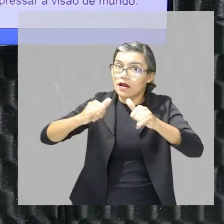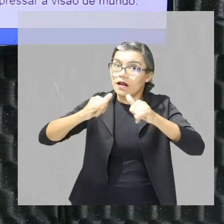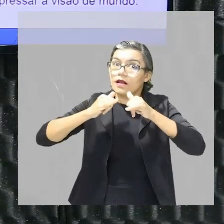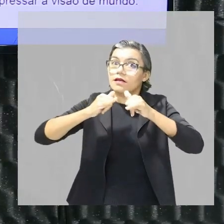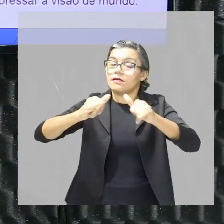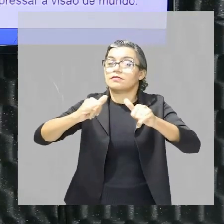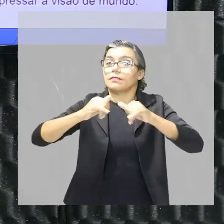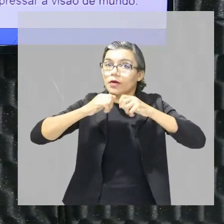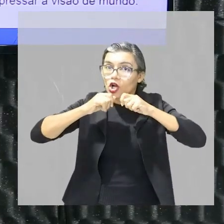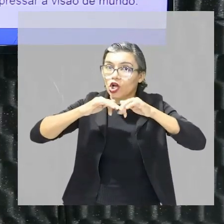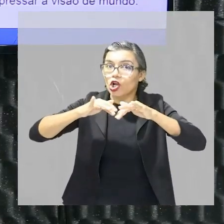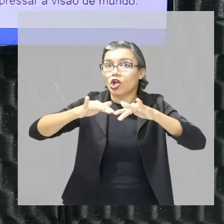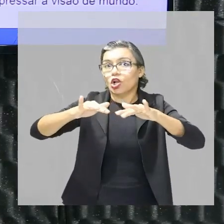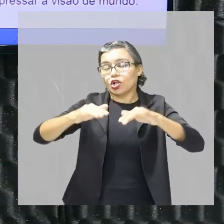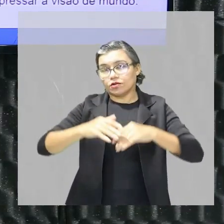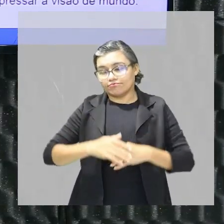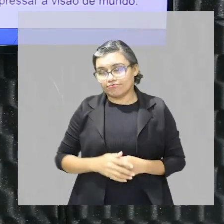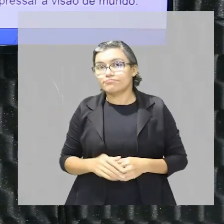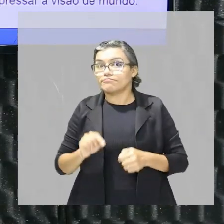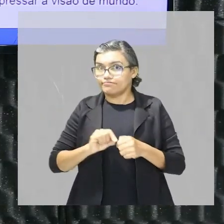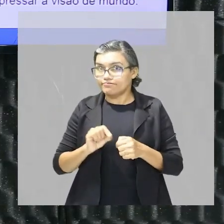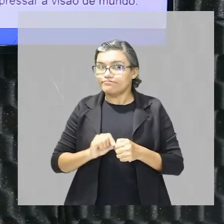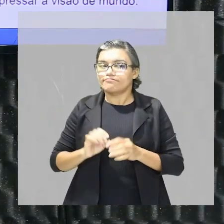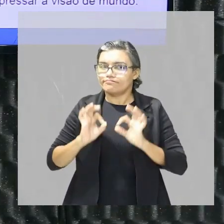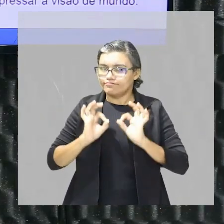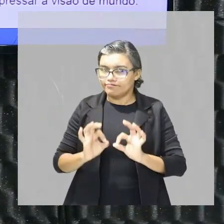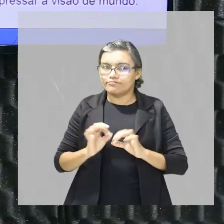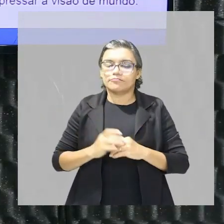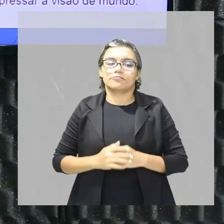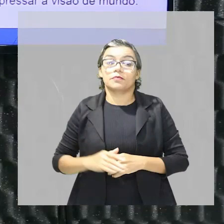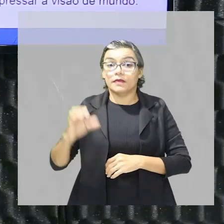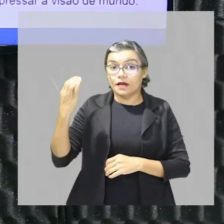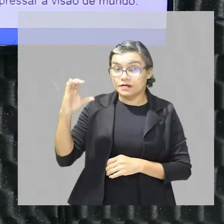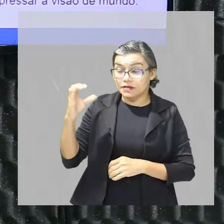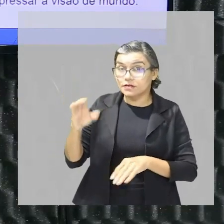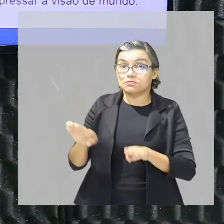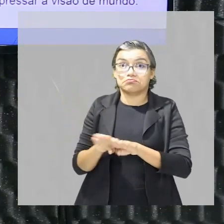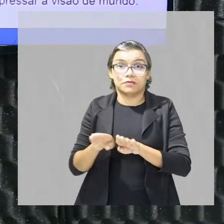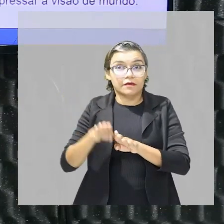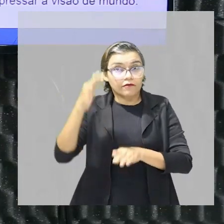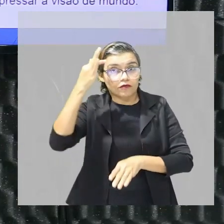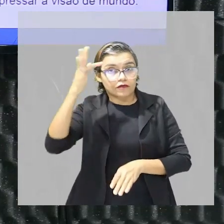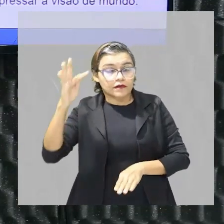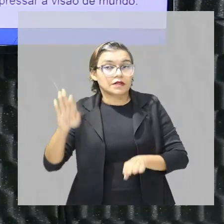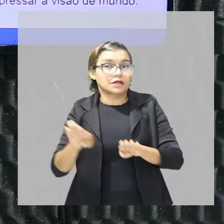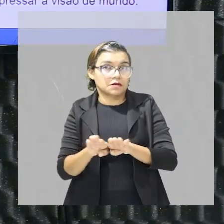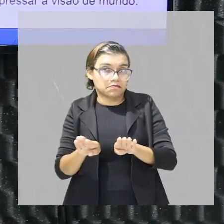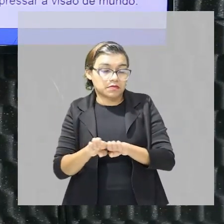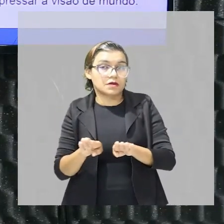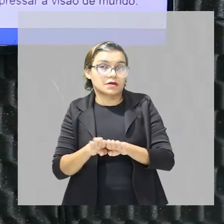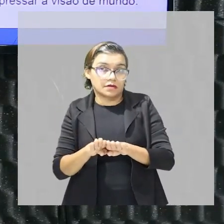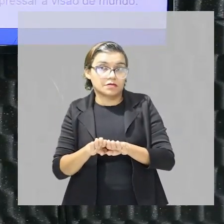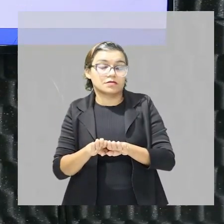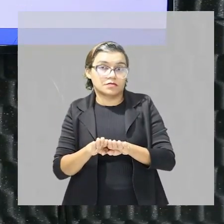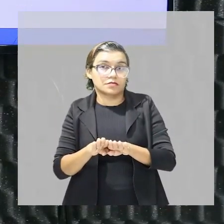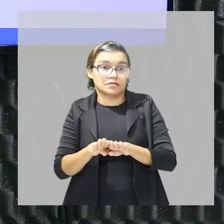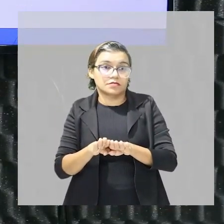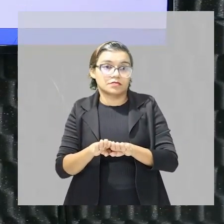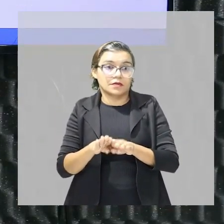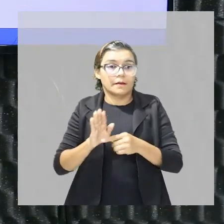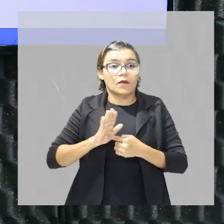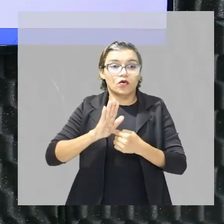descrita ela é executada tá a ciência Filosofia também porque nós temos ciência e Filosofia na questão